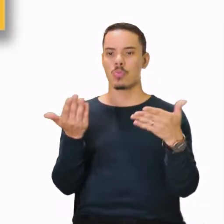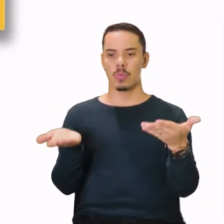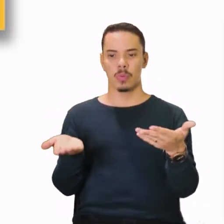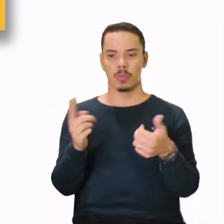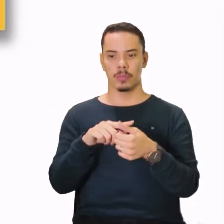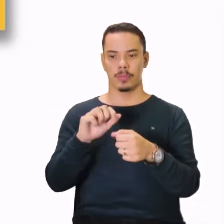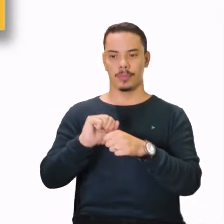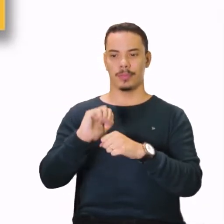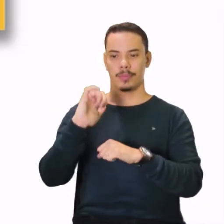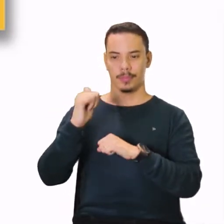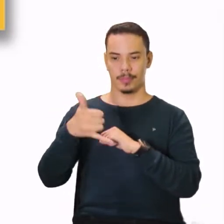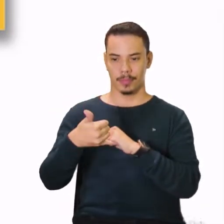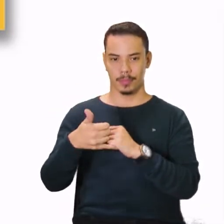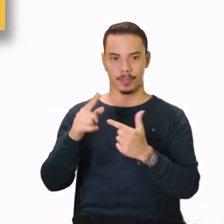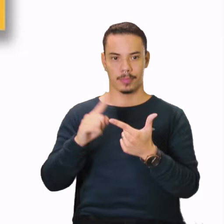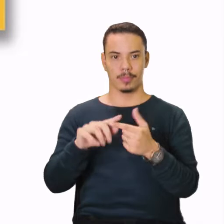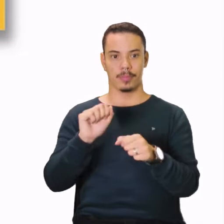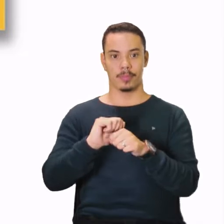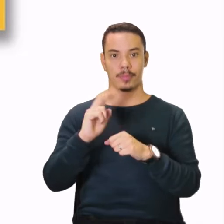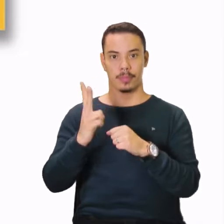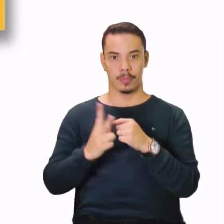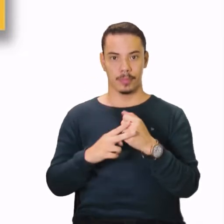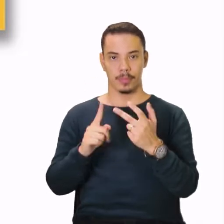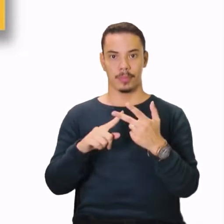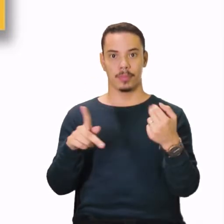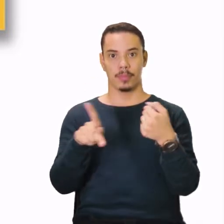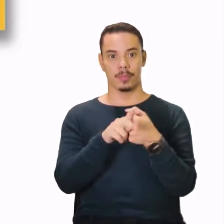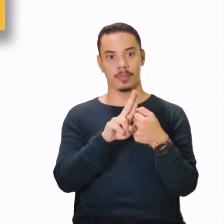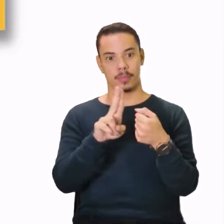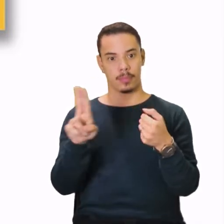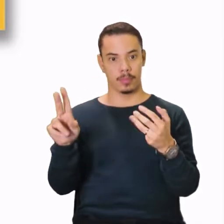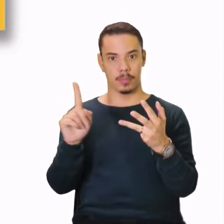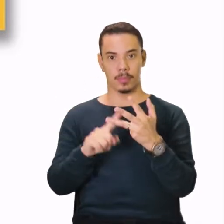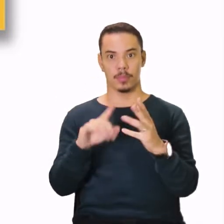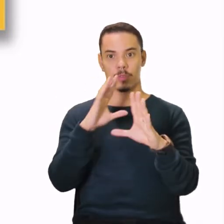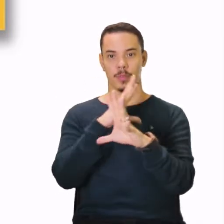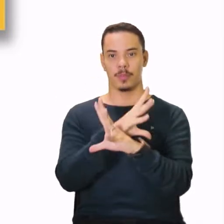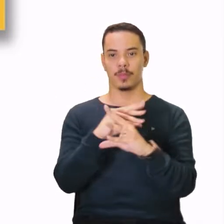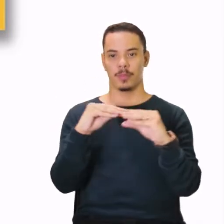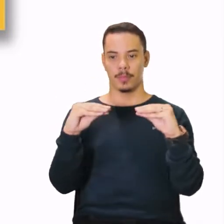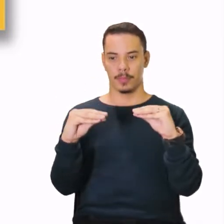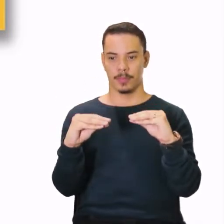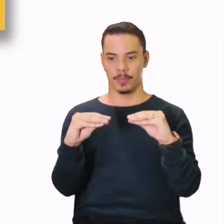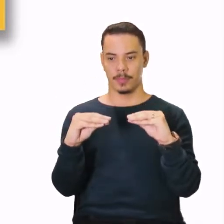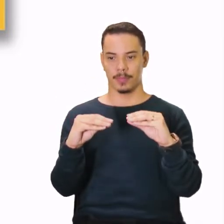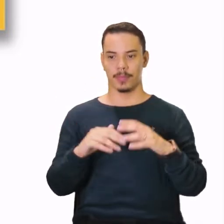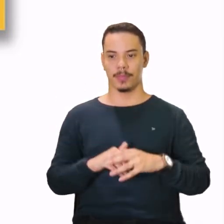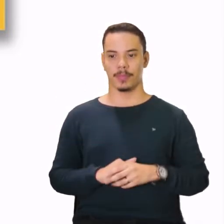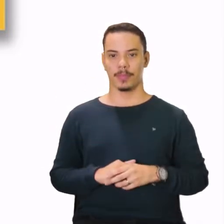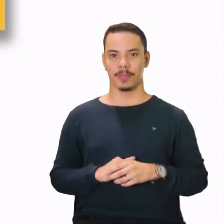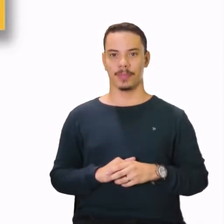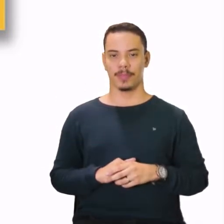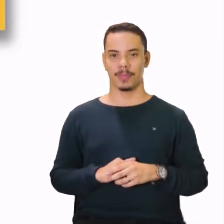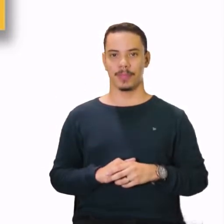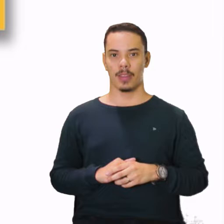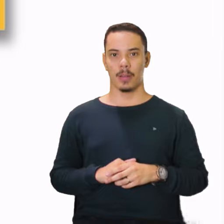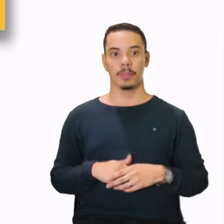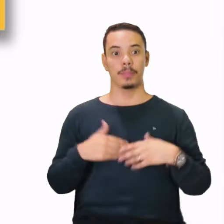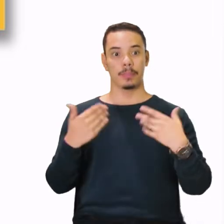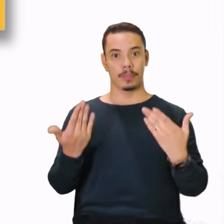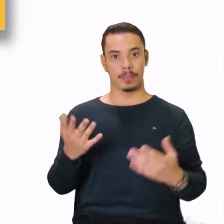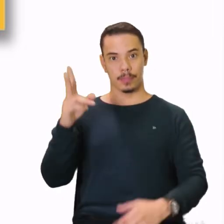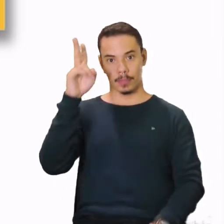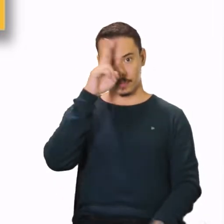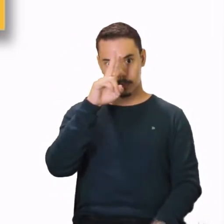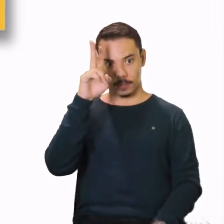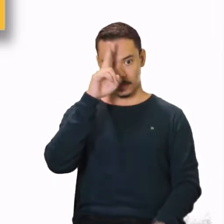Madinha? Adjetivo, advérbio, pronome e conjunção. Beleza, então... Lembrando